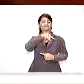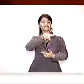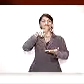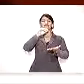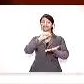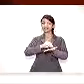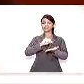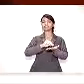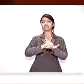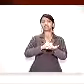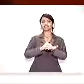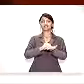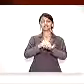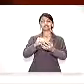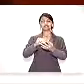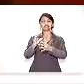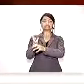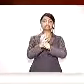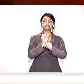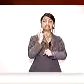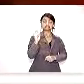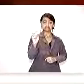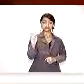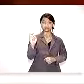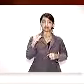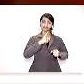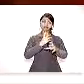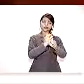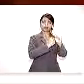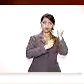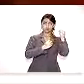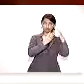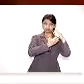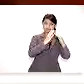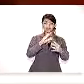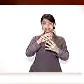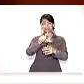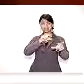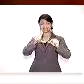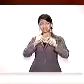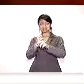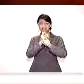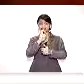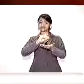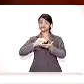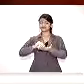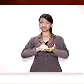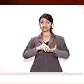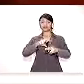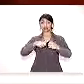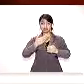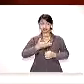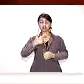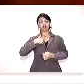inabilitação de cinco das oito empresas proponentes Neste contexto voto pela